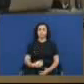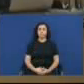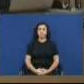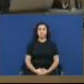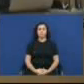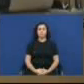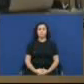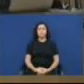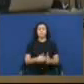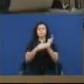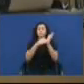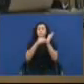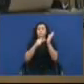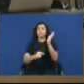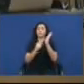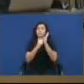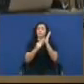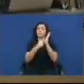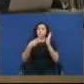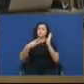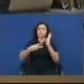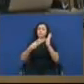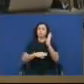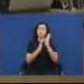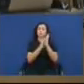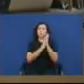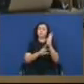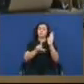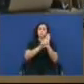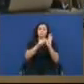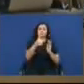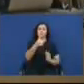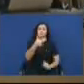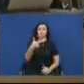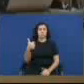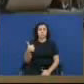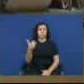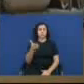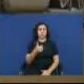121/2014. Suprime-se o artigo 3º do projeto de lei número